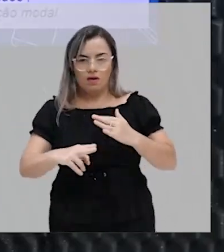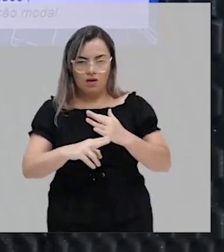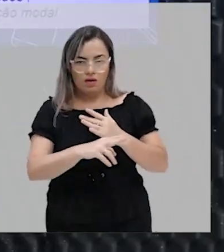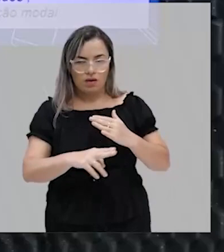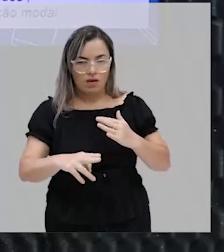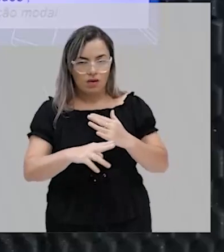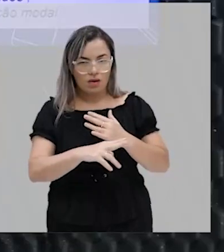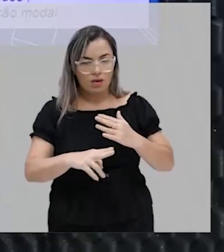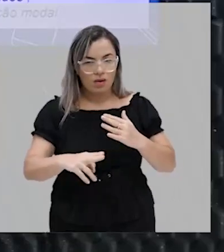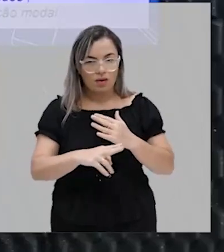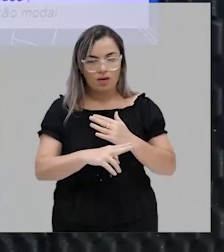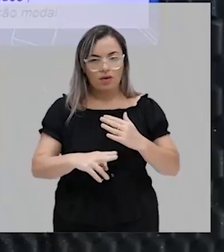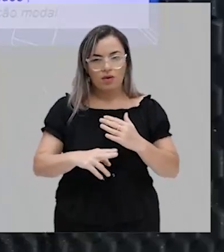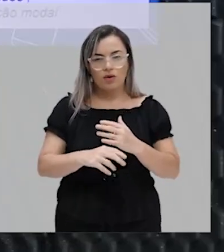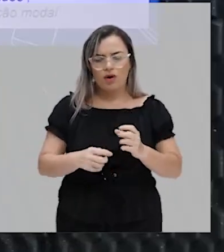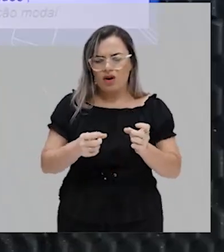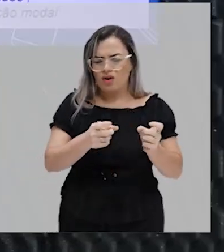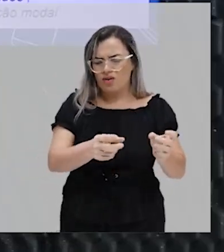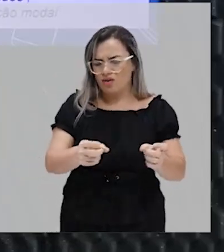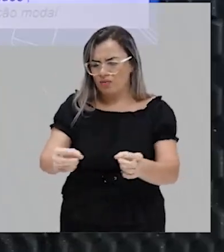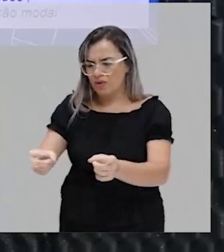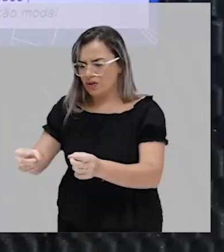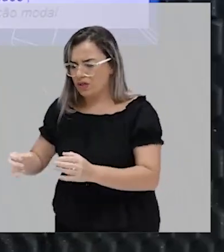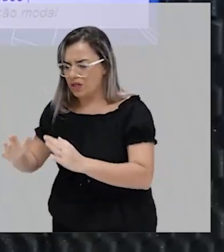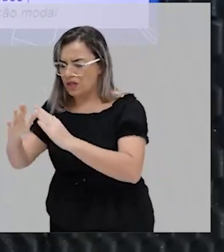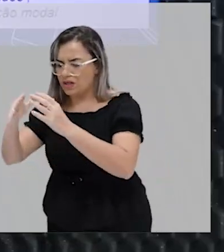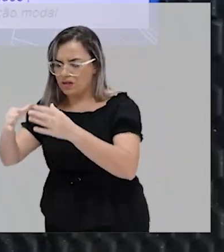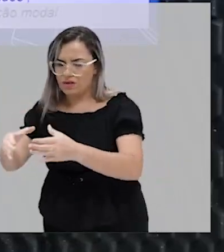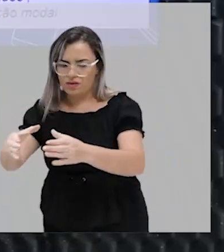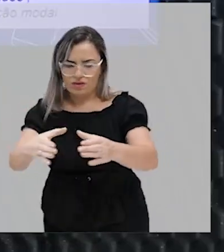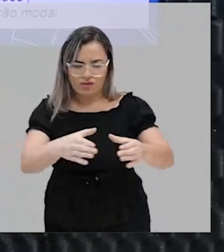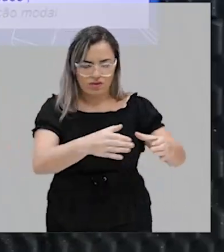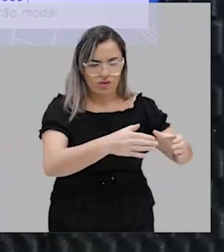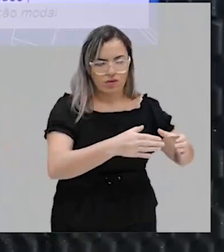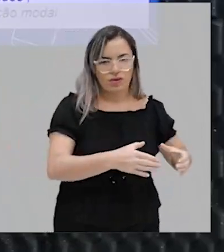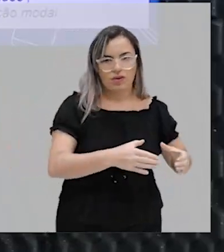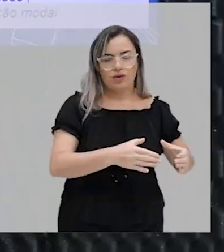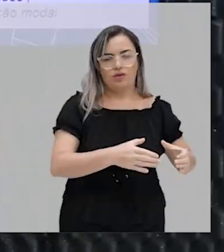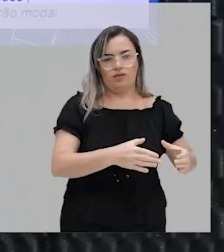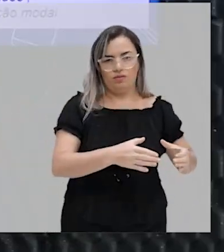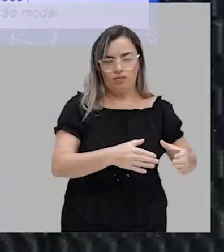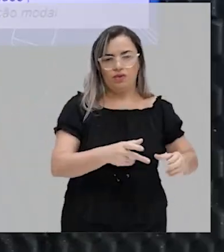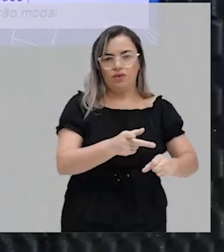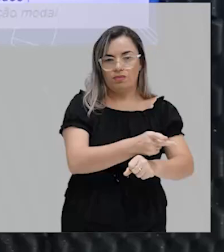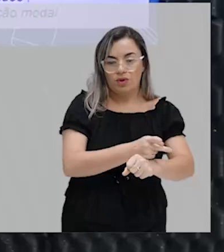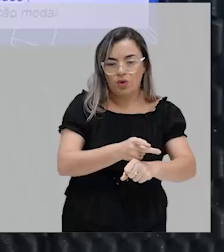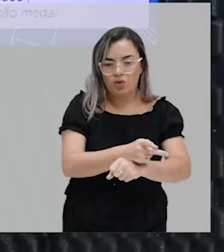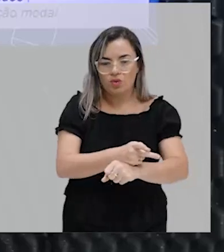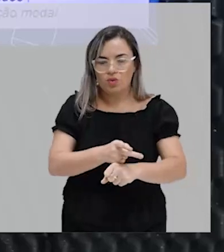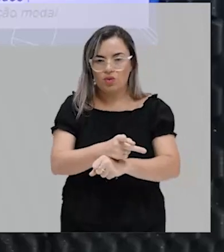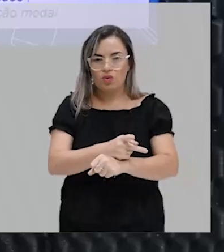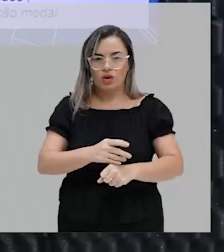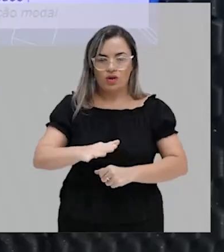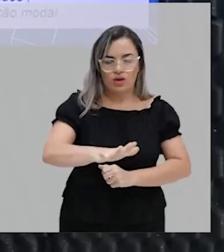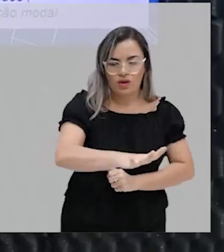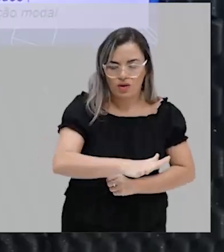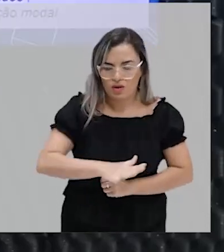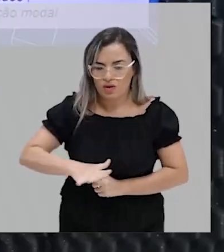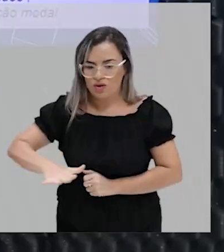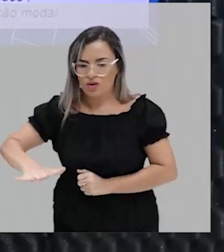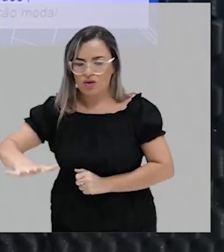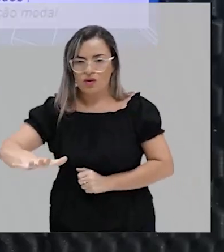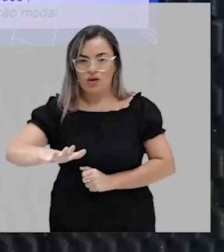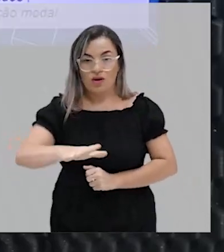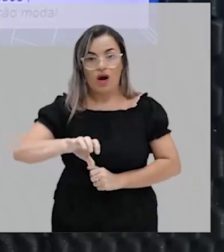vão se abrindo, mas o comércio vai ocupando, casas vão ocupando, e aí, quando você busca espaços, isso aconteceu muito em São Luís, quando o poder